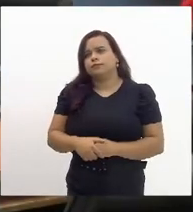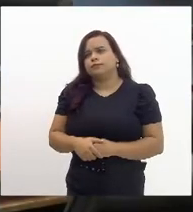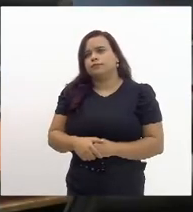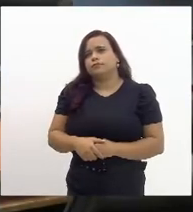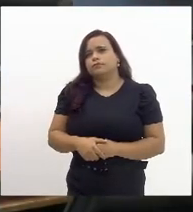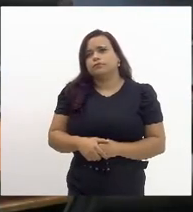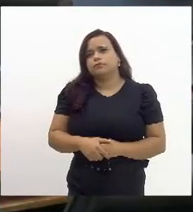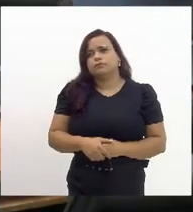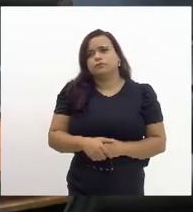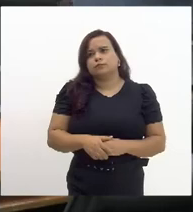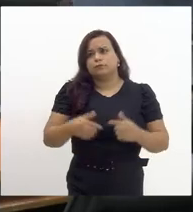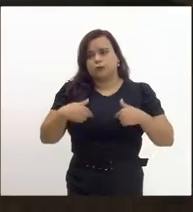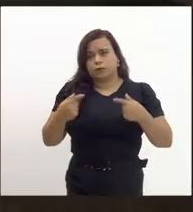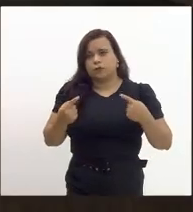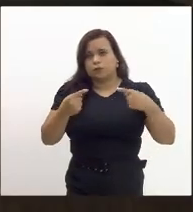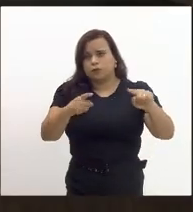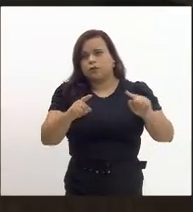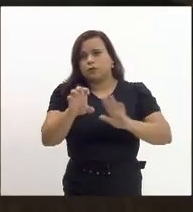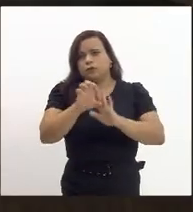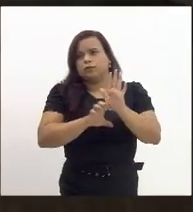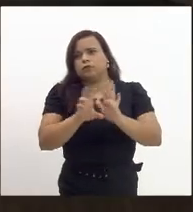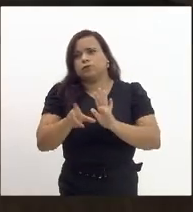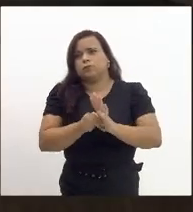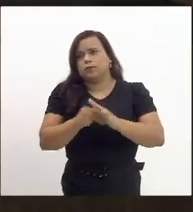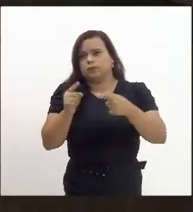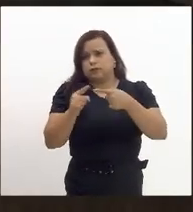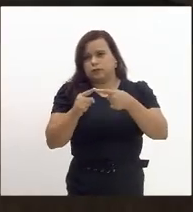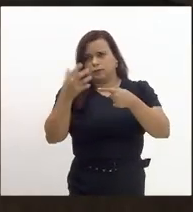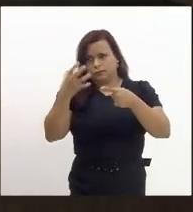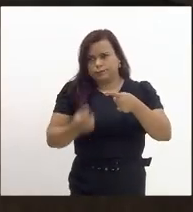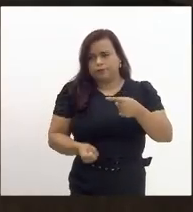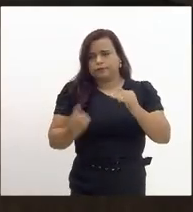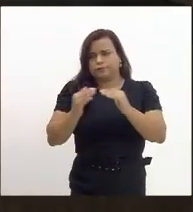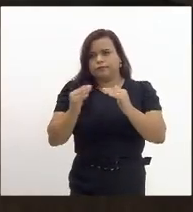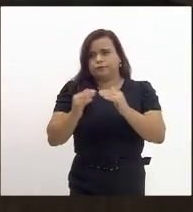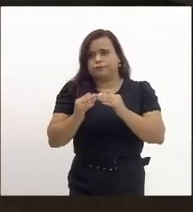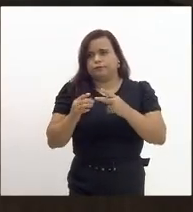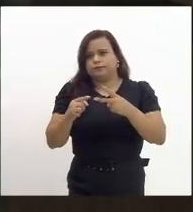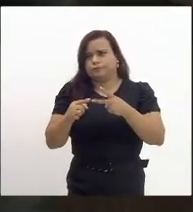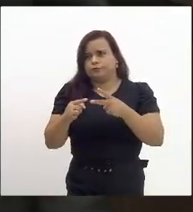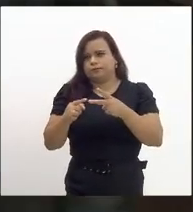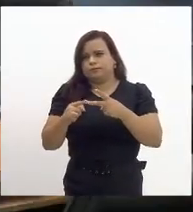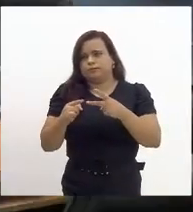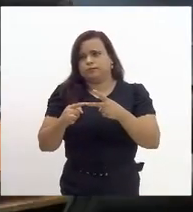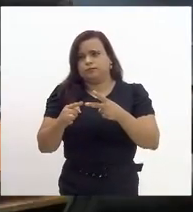Foi contrário à emenda 1 e favorável à emenda 2, a gente acorda esse parecer.